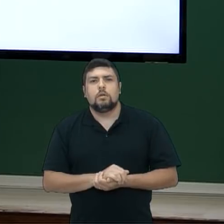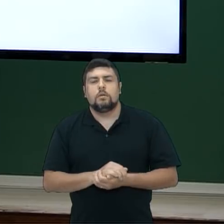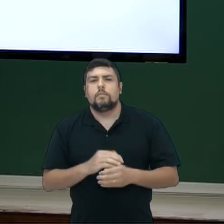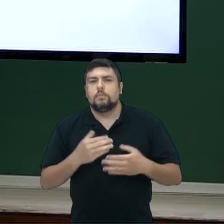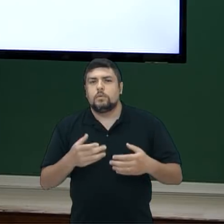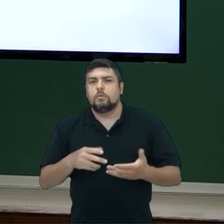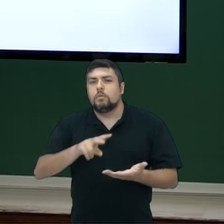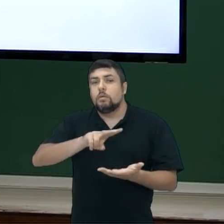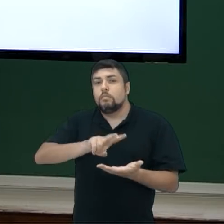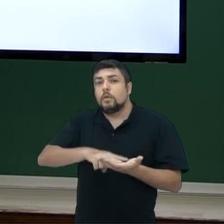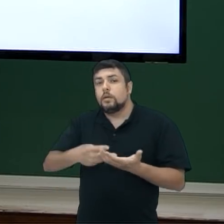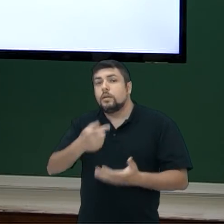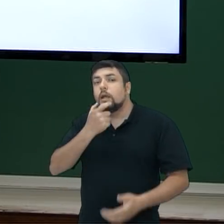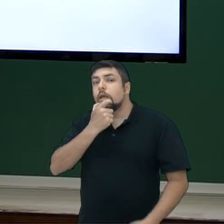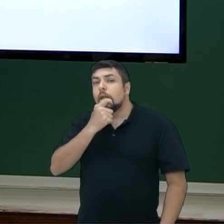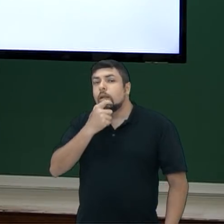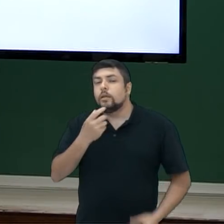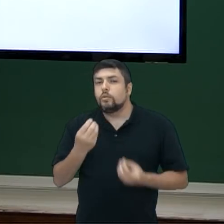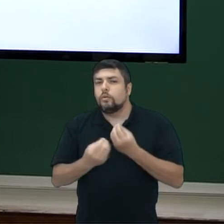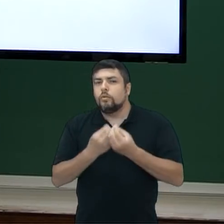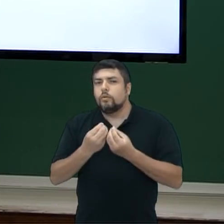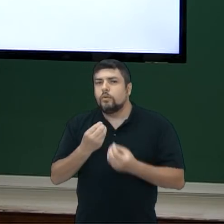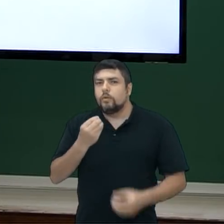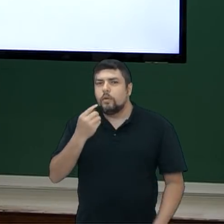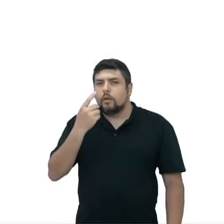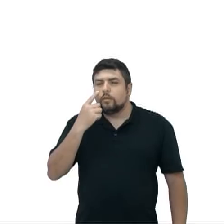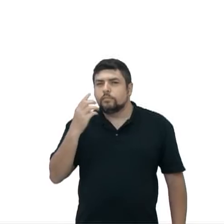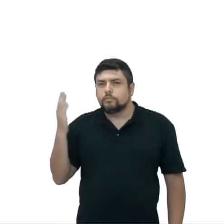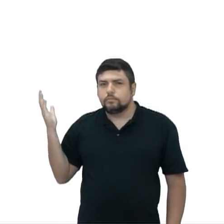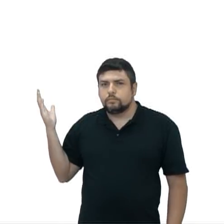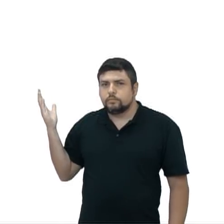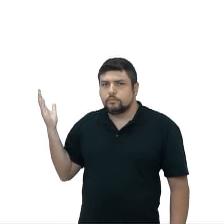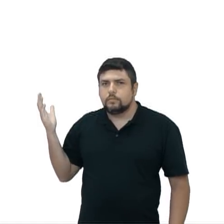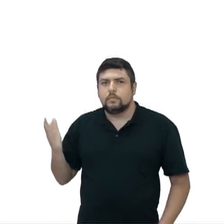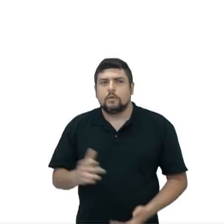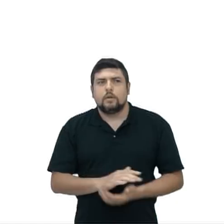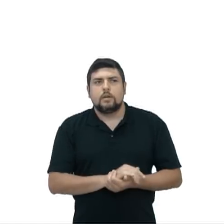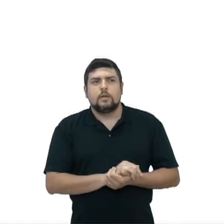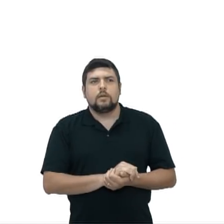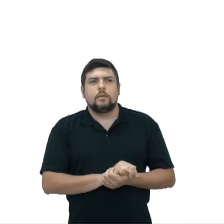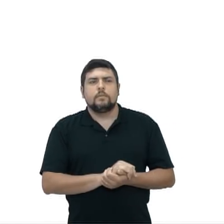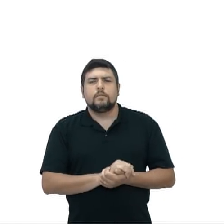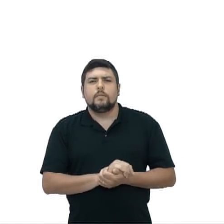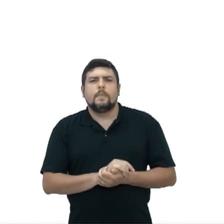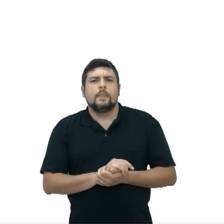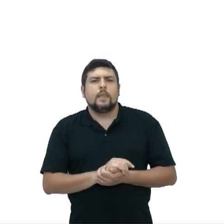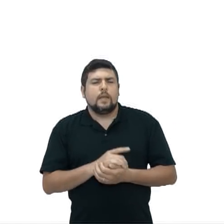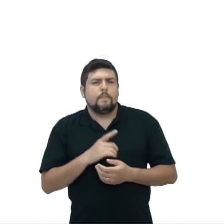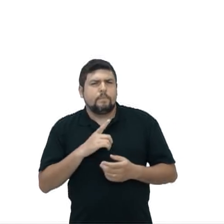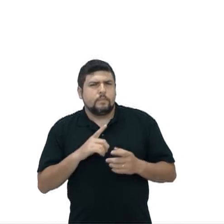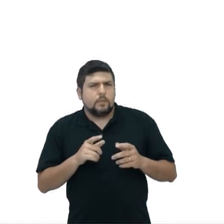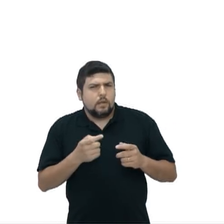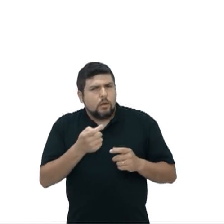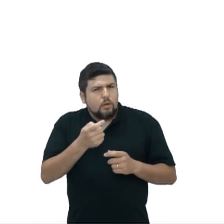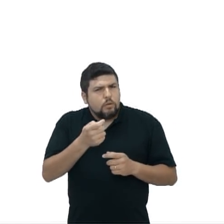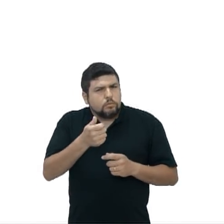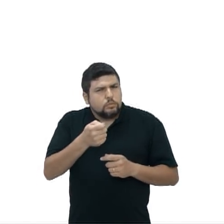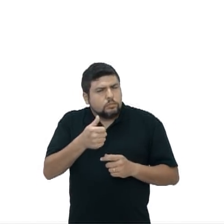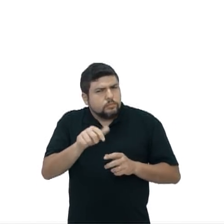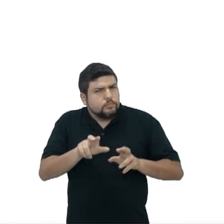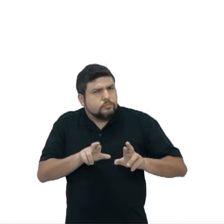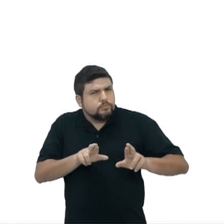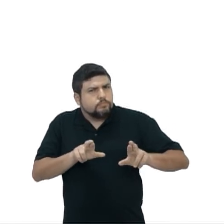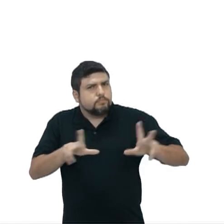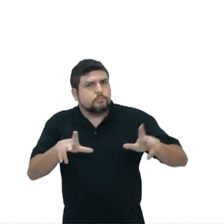em inglês? Em inglês, alguns provérbios em inglês são ditos de maneira diferente em português, apesar